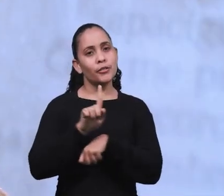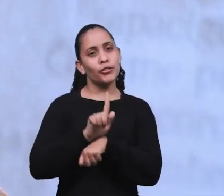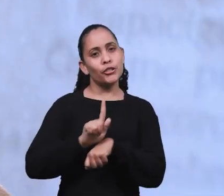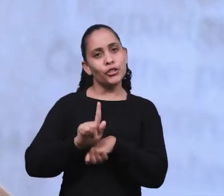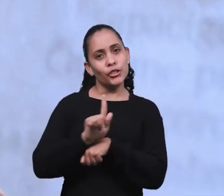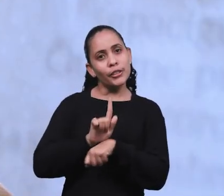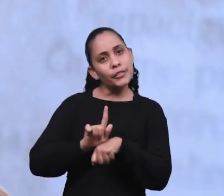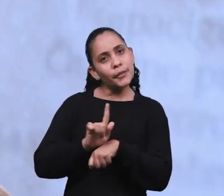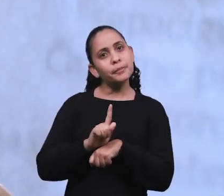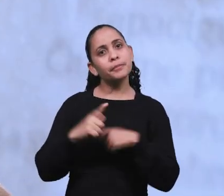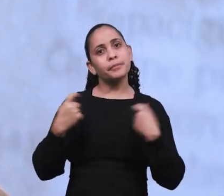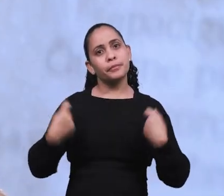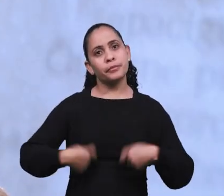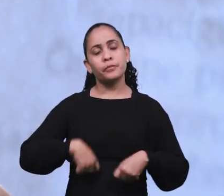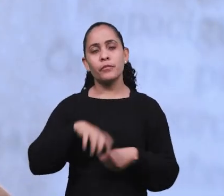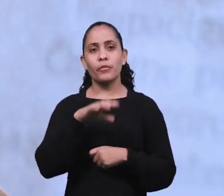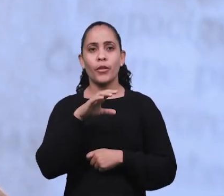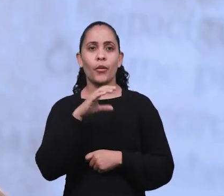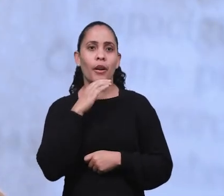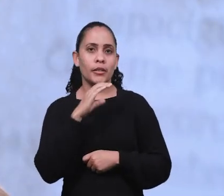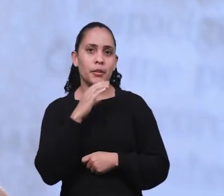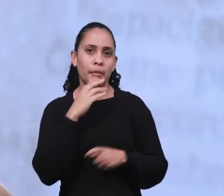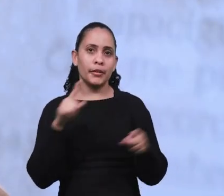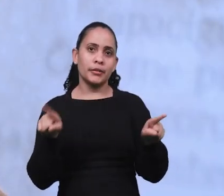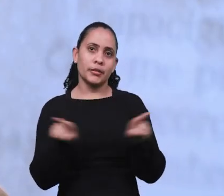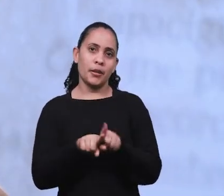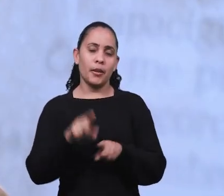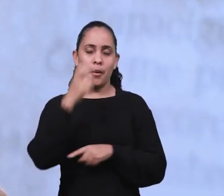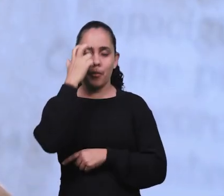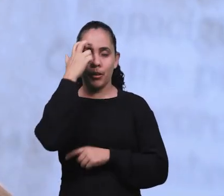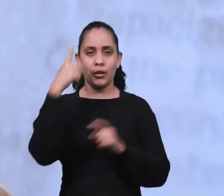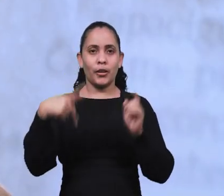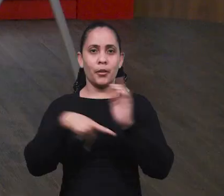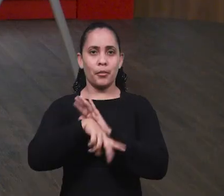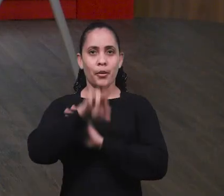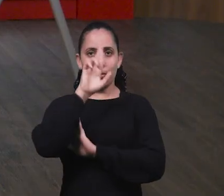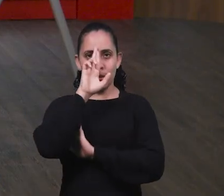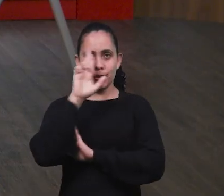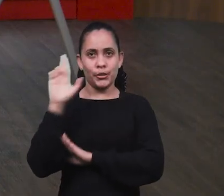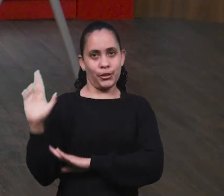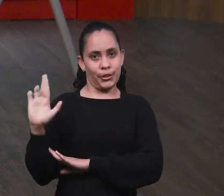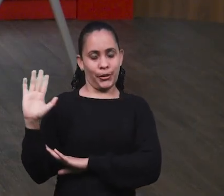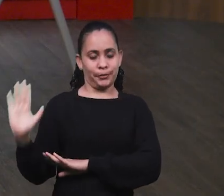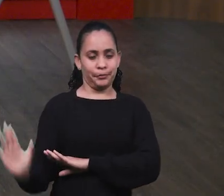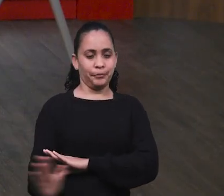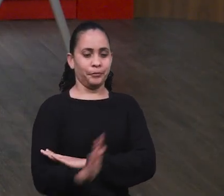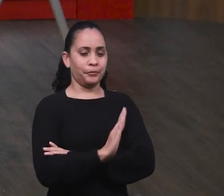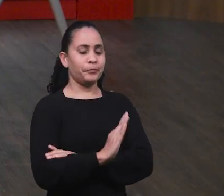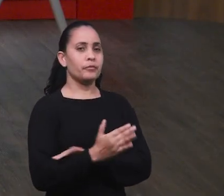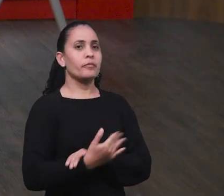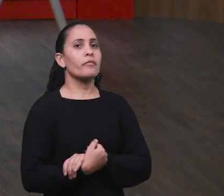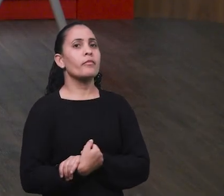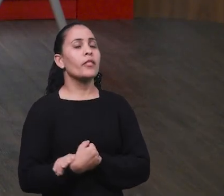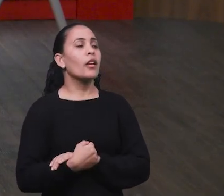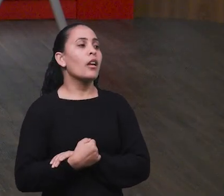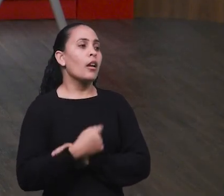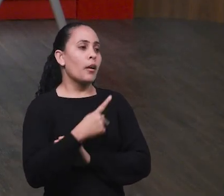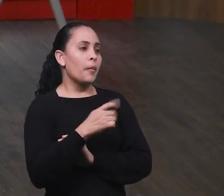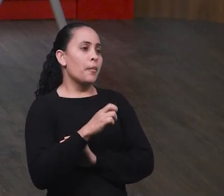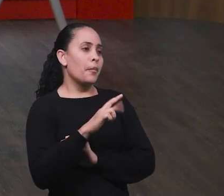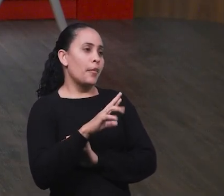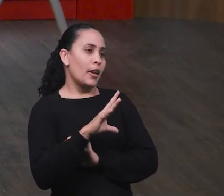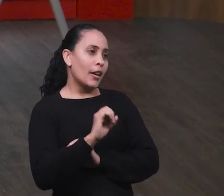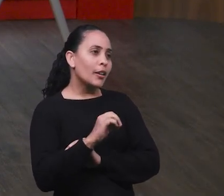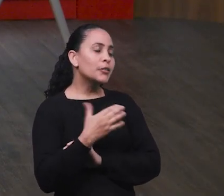gestão, vamos precisar muito dos conhecimentos que a sabedoria de Deus nos dá. Indispensável, né? Pedro Viana, mais uma